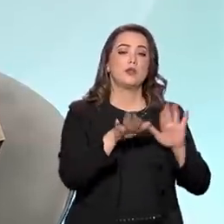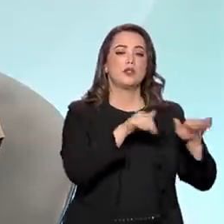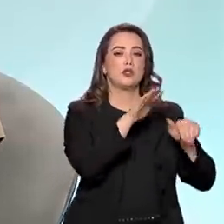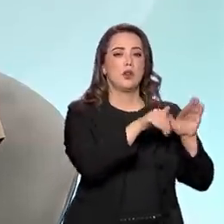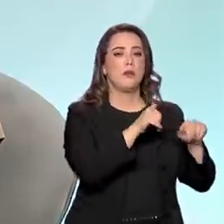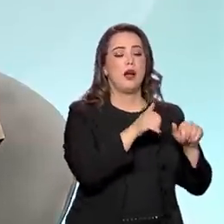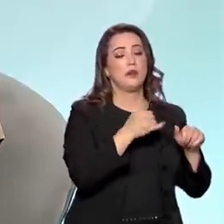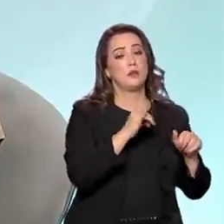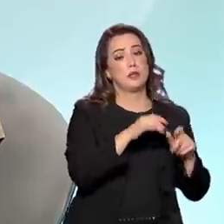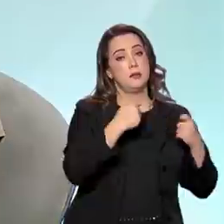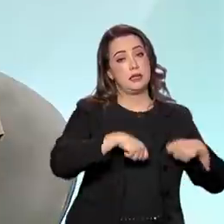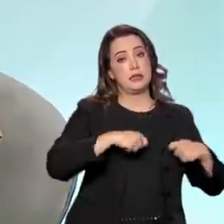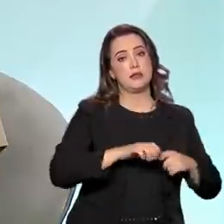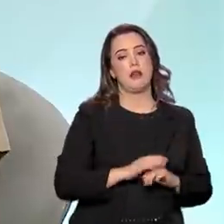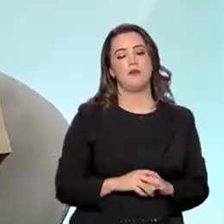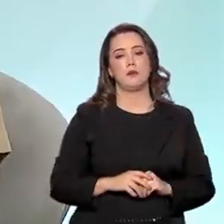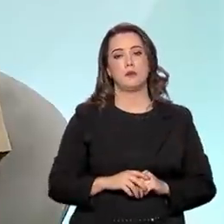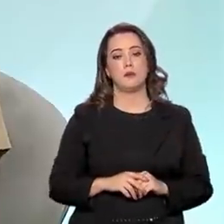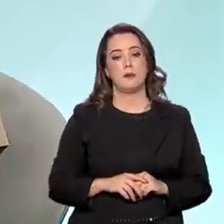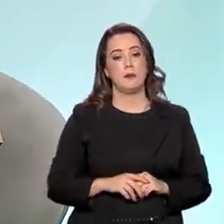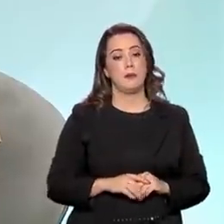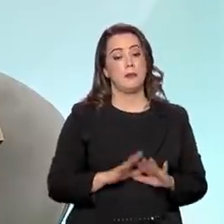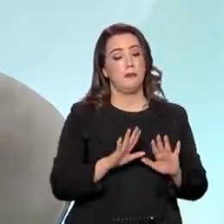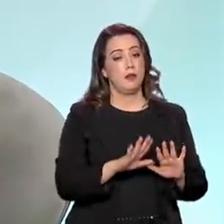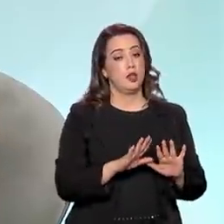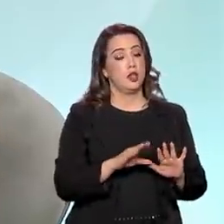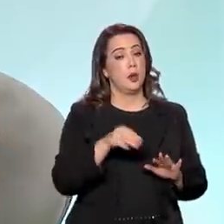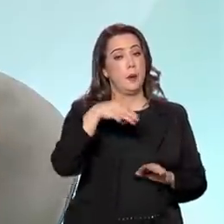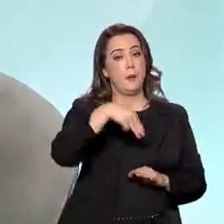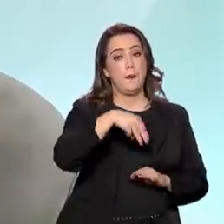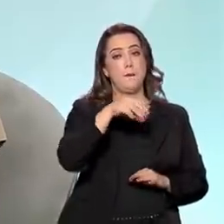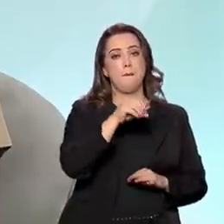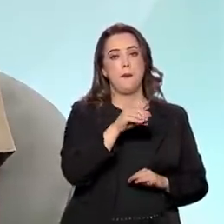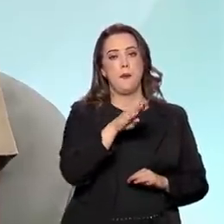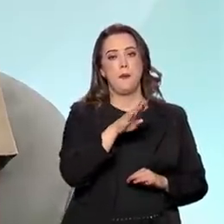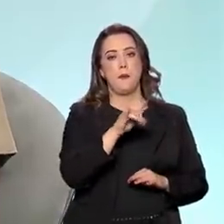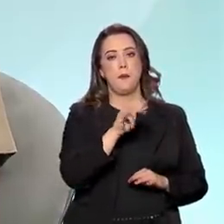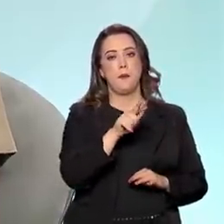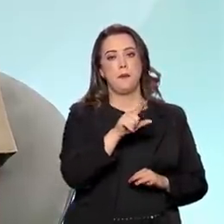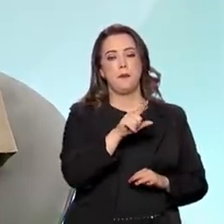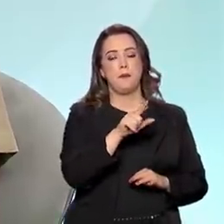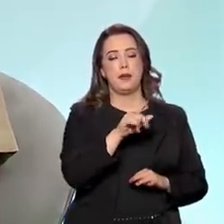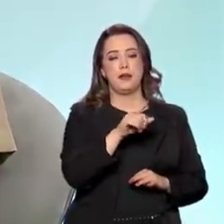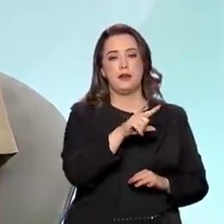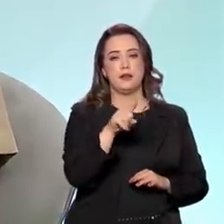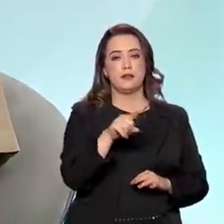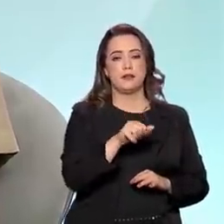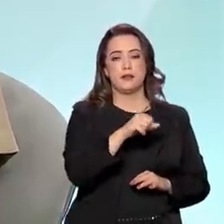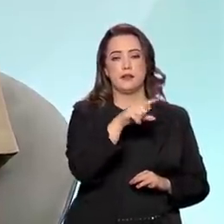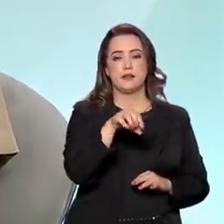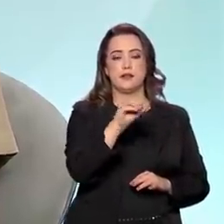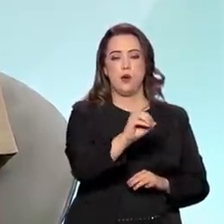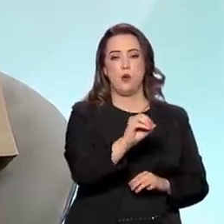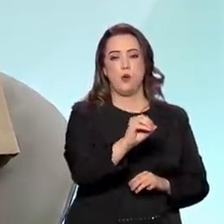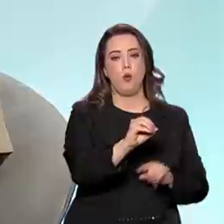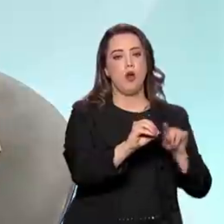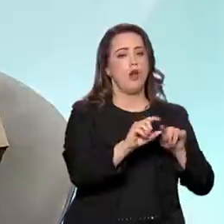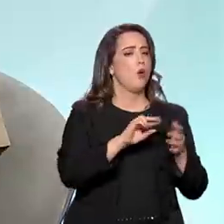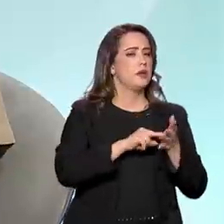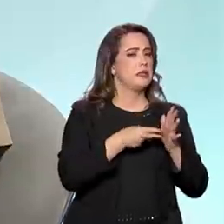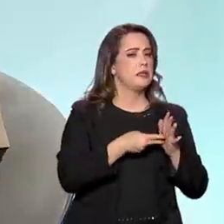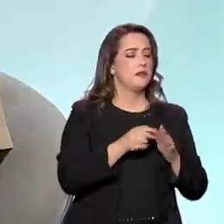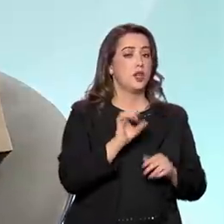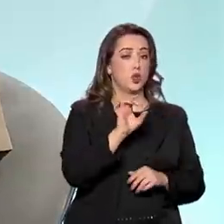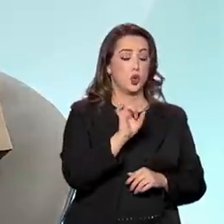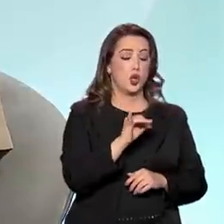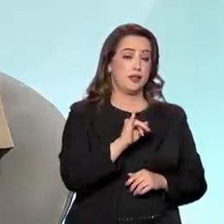convocados na mobilização porque o destaque é a mobilização nesse caso é só em caso de defesa externa não